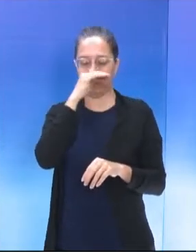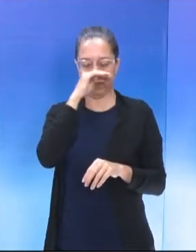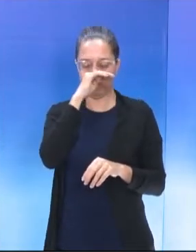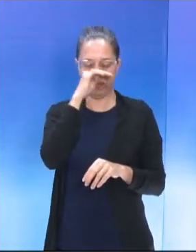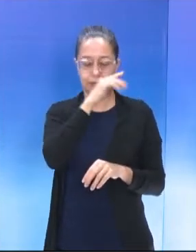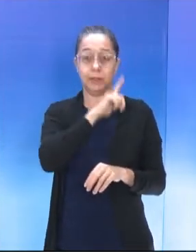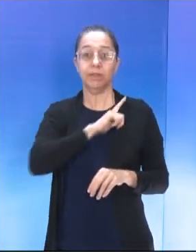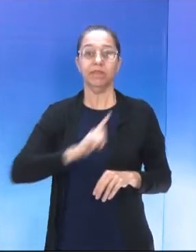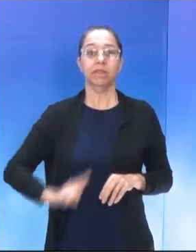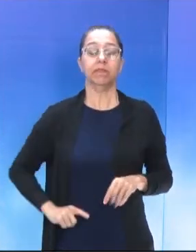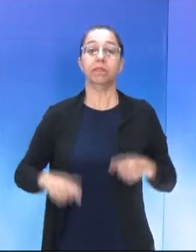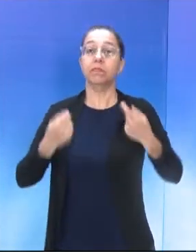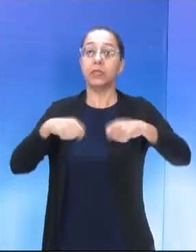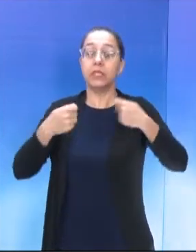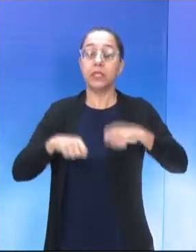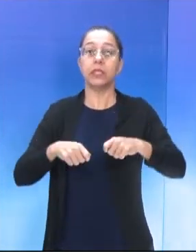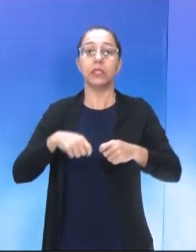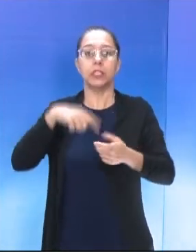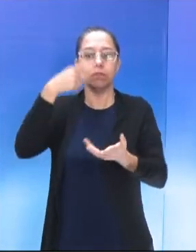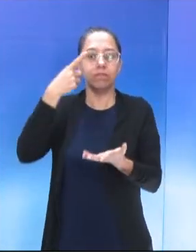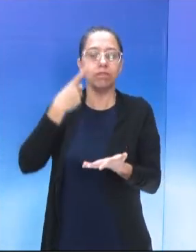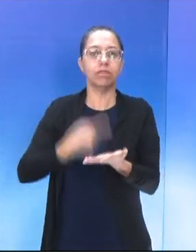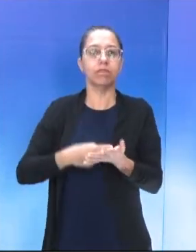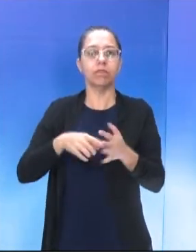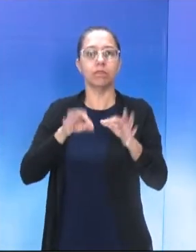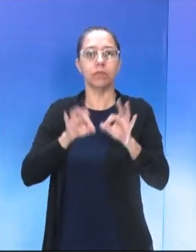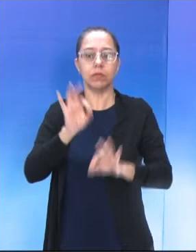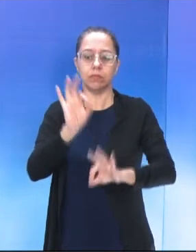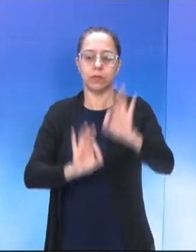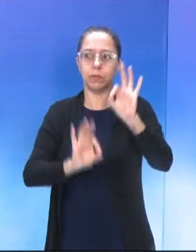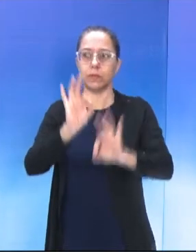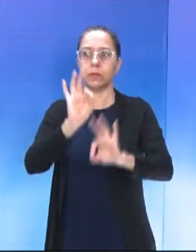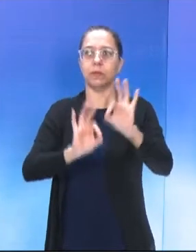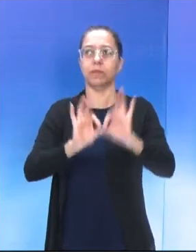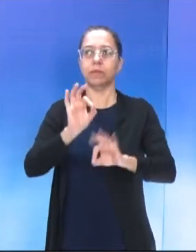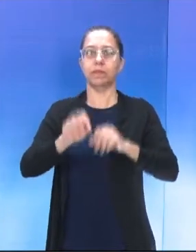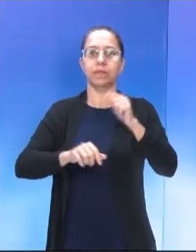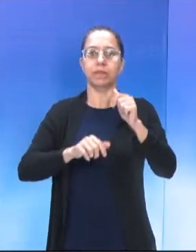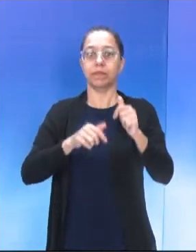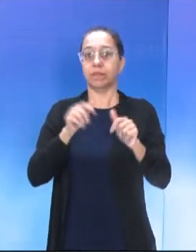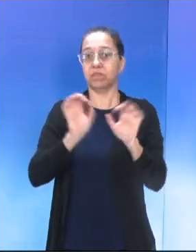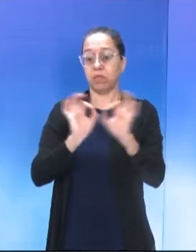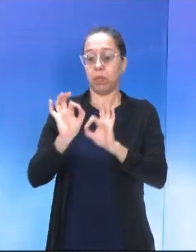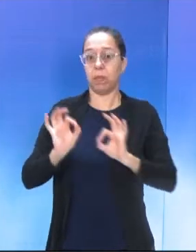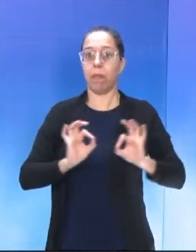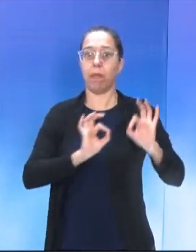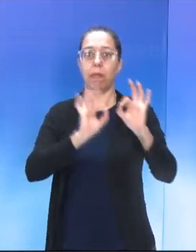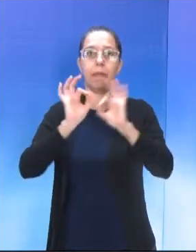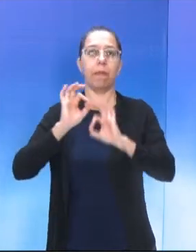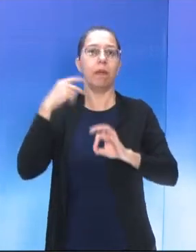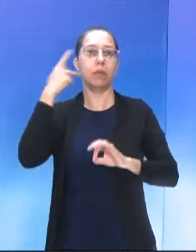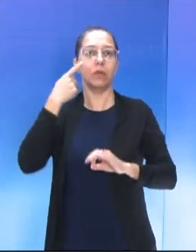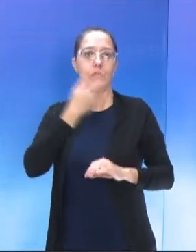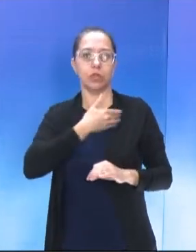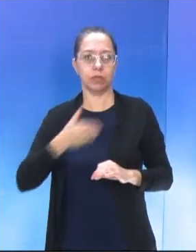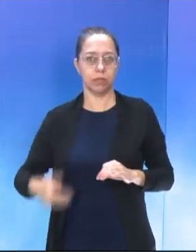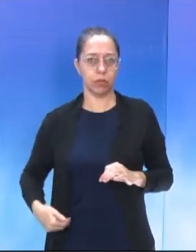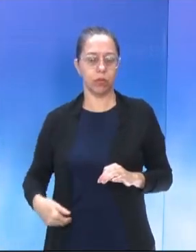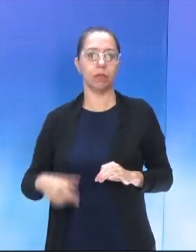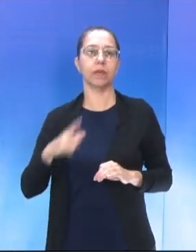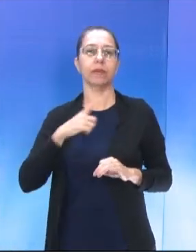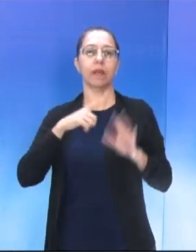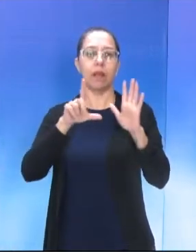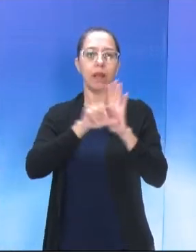governo precisa estar envolvido na questão do racismo estrutural, com ações, com políticas públicas? Sim. Existe lei para isso? Sim.